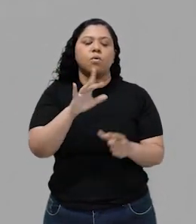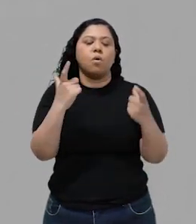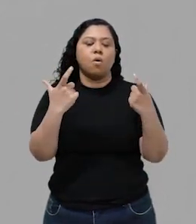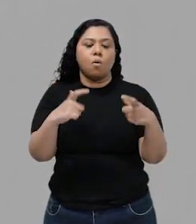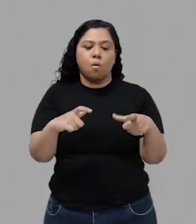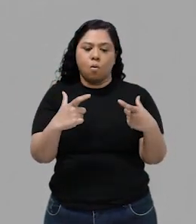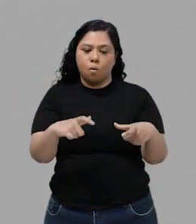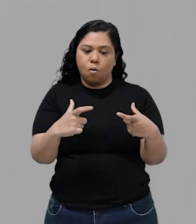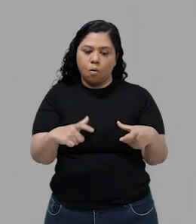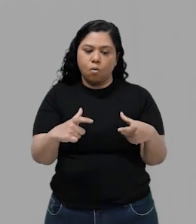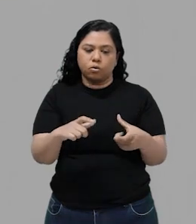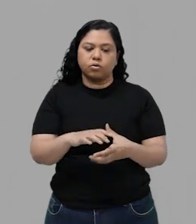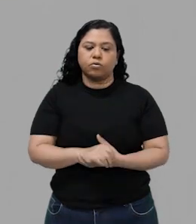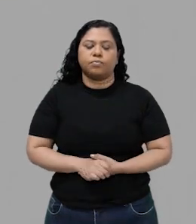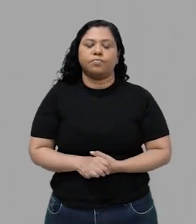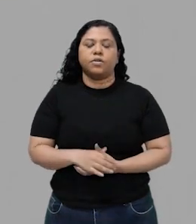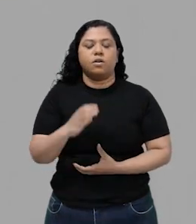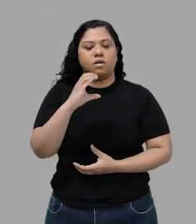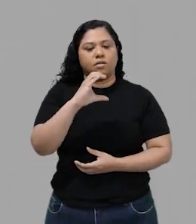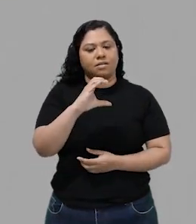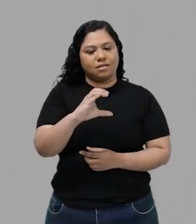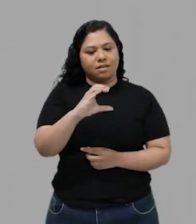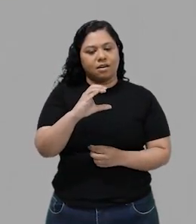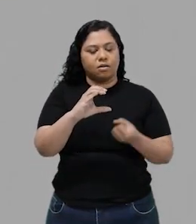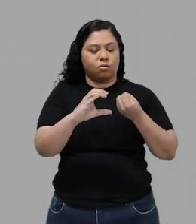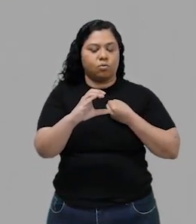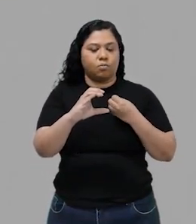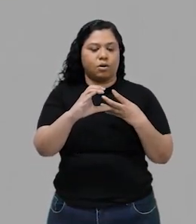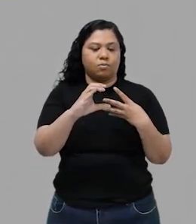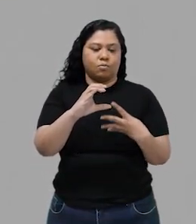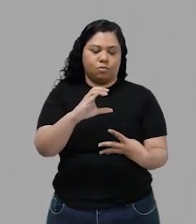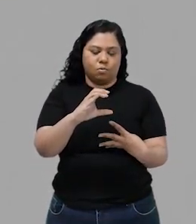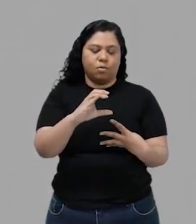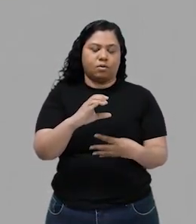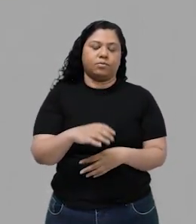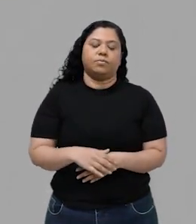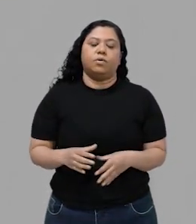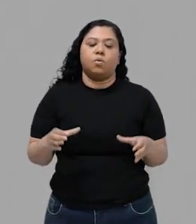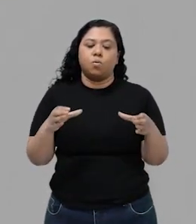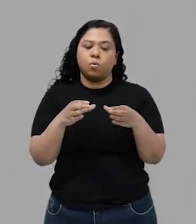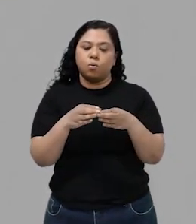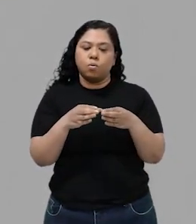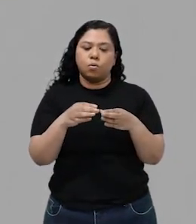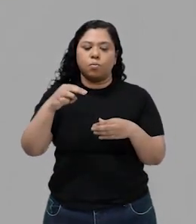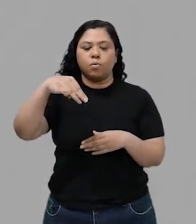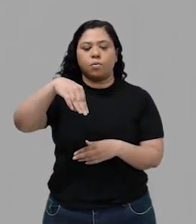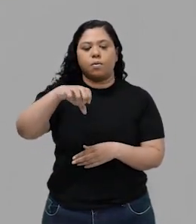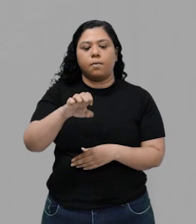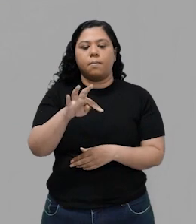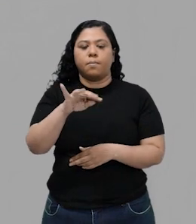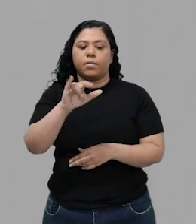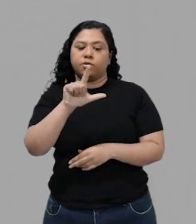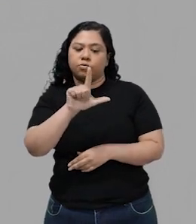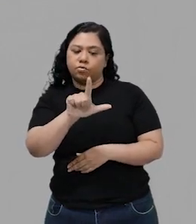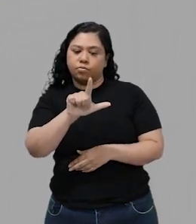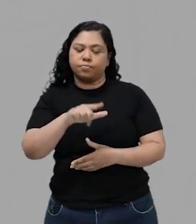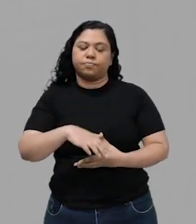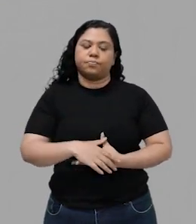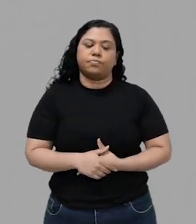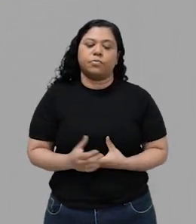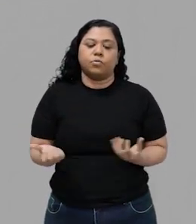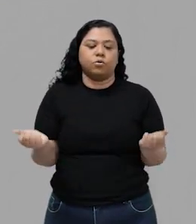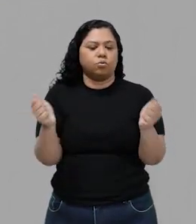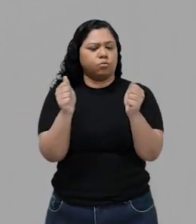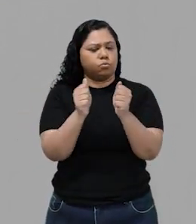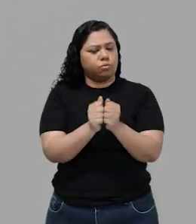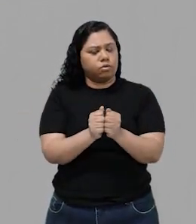Se encontra no carbono 4. Então, no carbono 4 tem o grupo metil. Legal até aí? Vamos